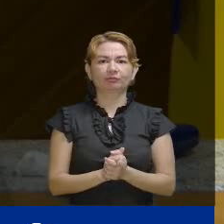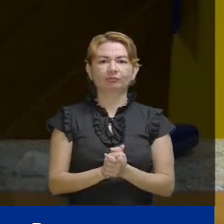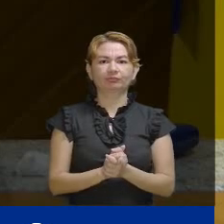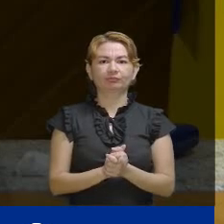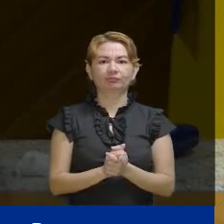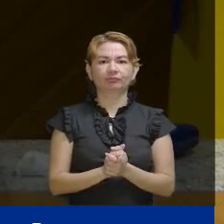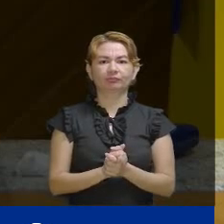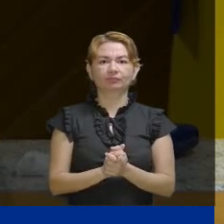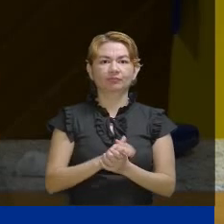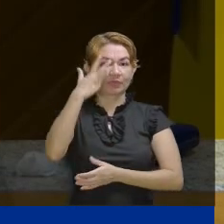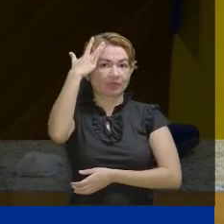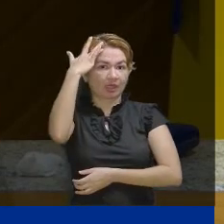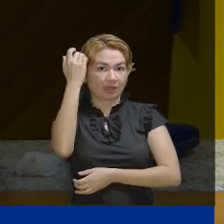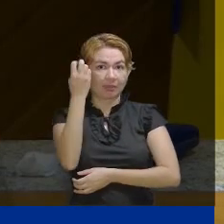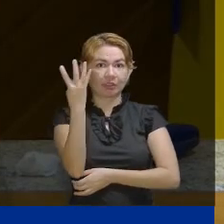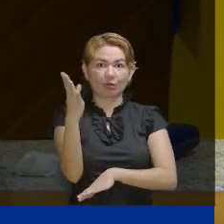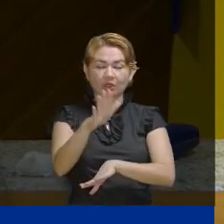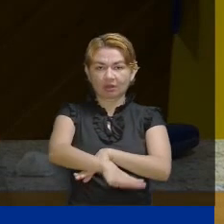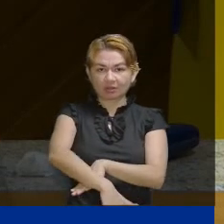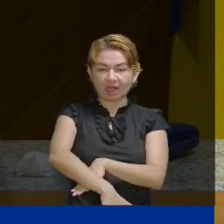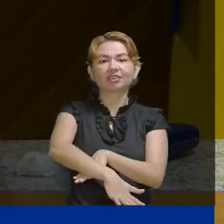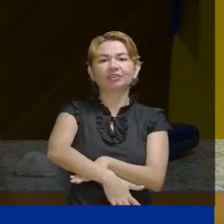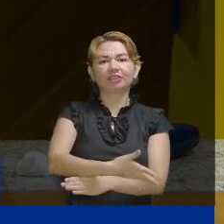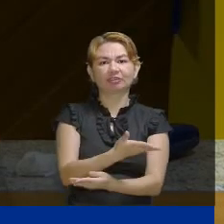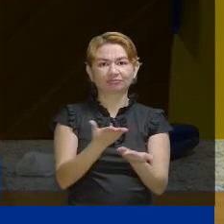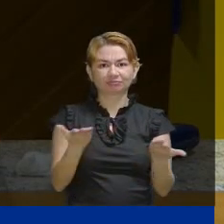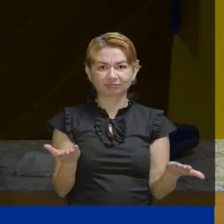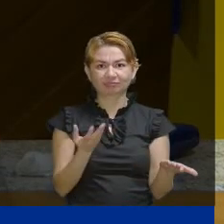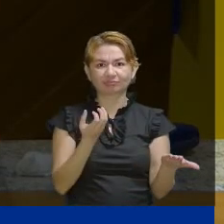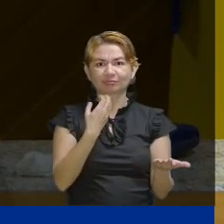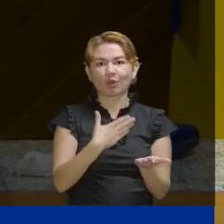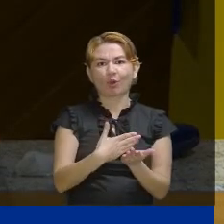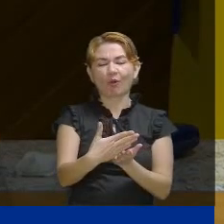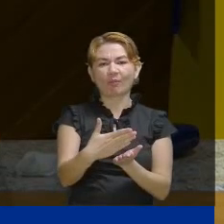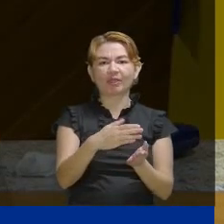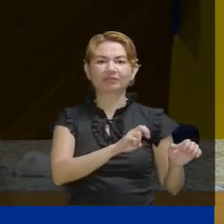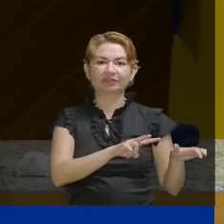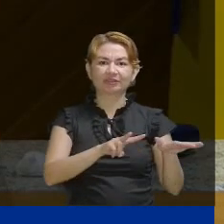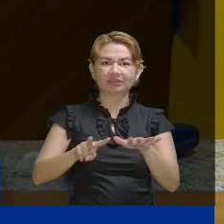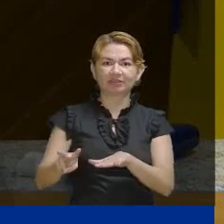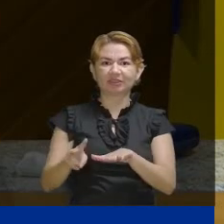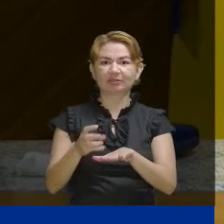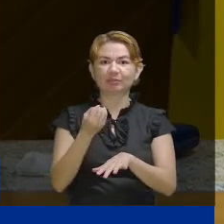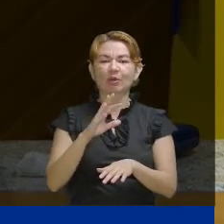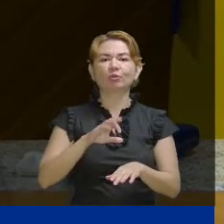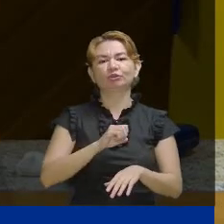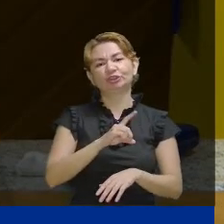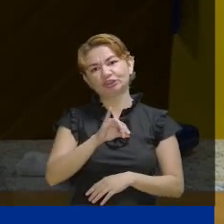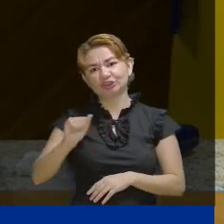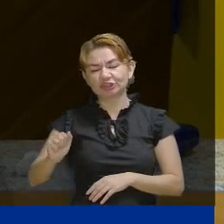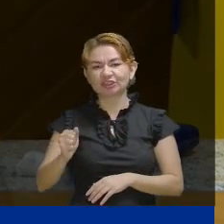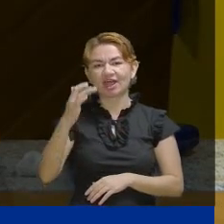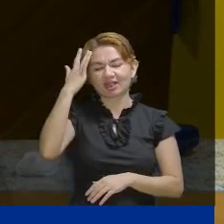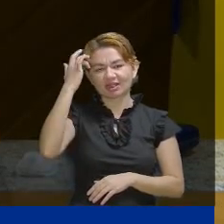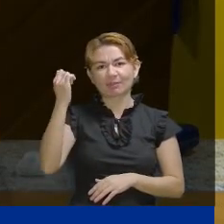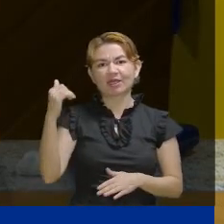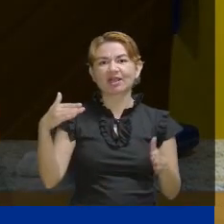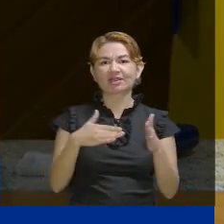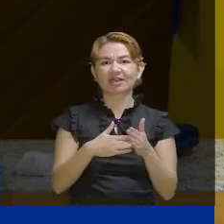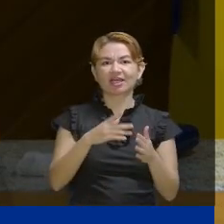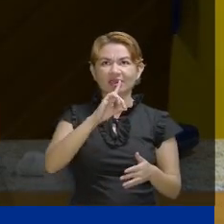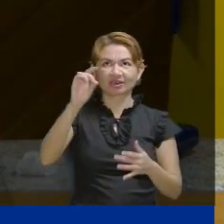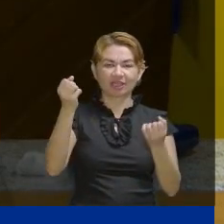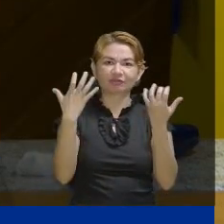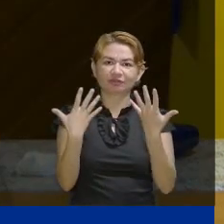participar da próxima, que é amanhã às 16 horas, e desejar um bom início de semana e um bom resto de dia. Até amanhã, se Deus quiser.